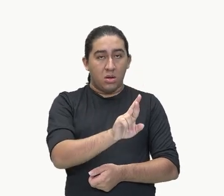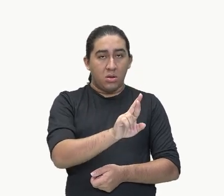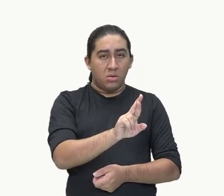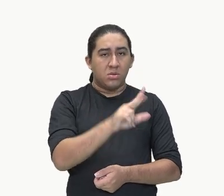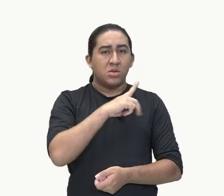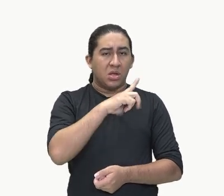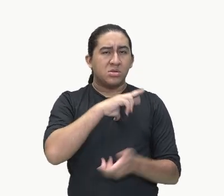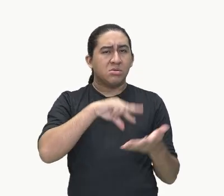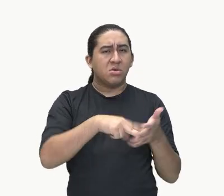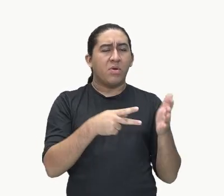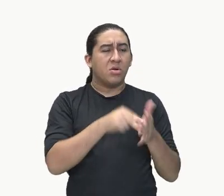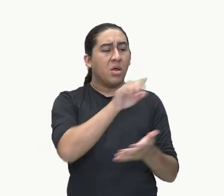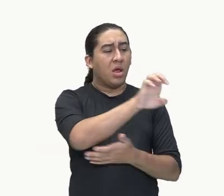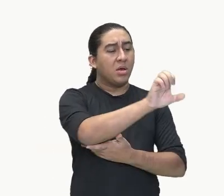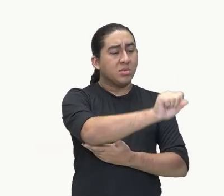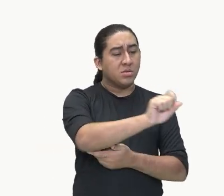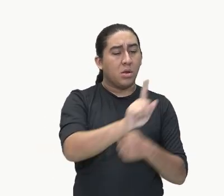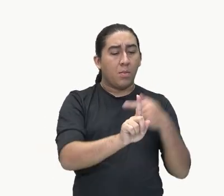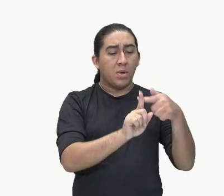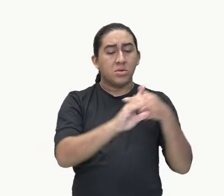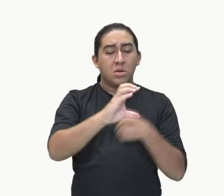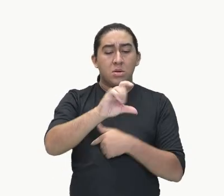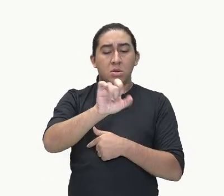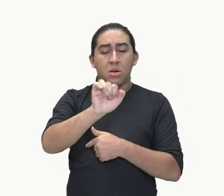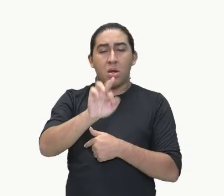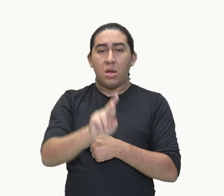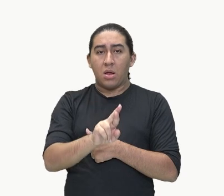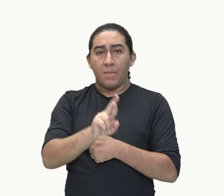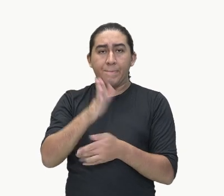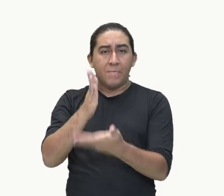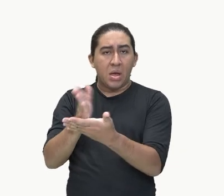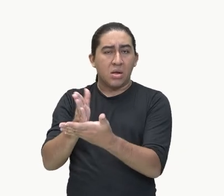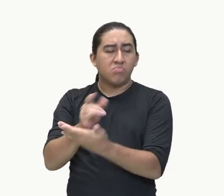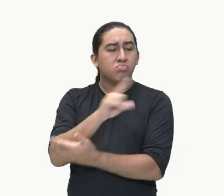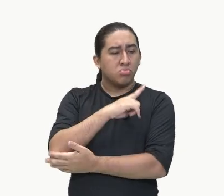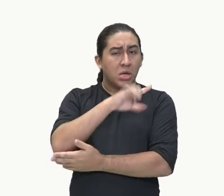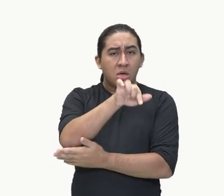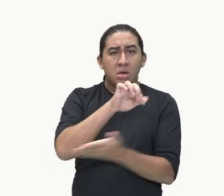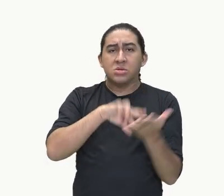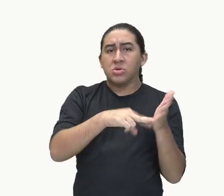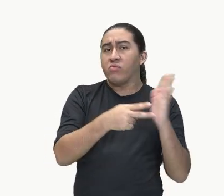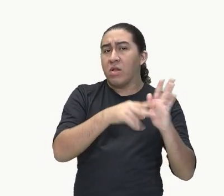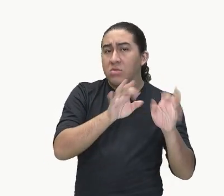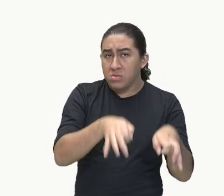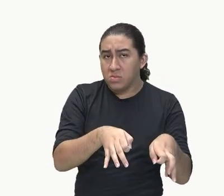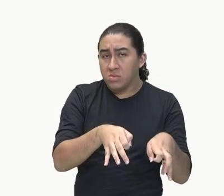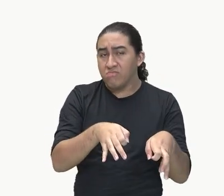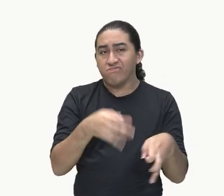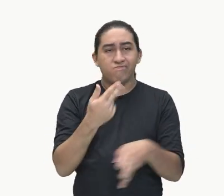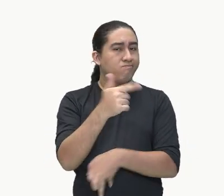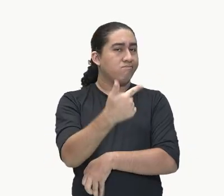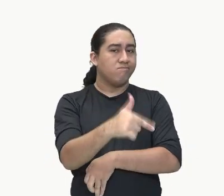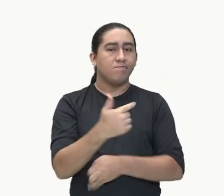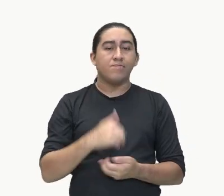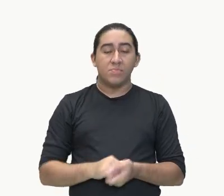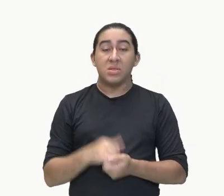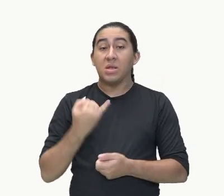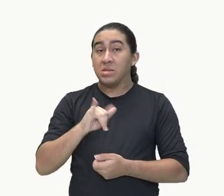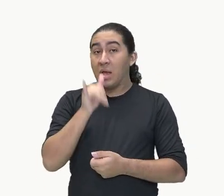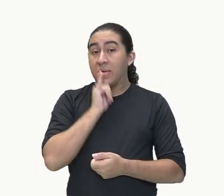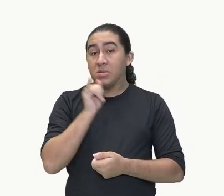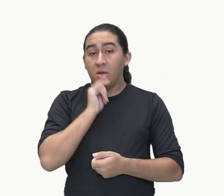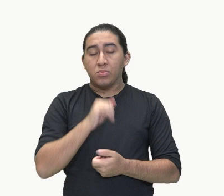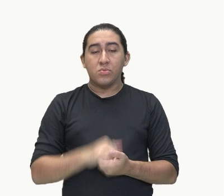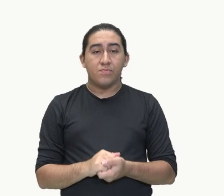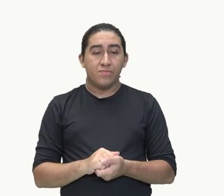algum significado? Se eu deixar só prefixos e o radical? Não. Se eu tirar o prefixo